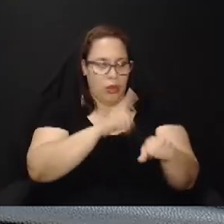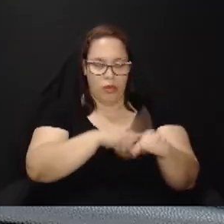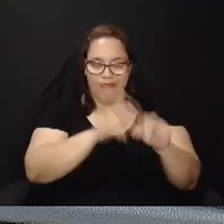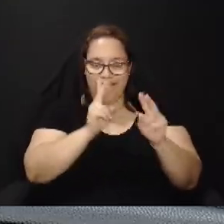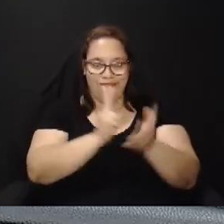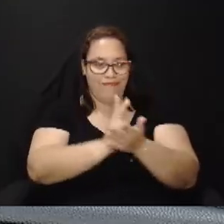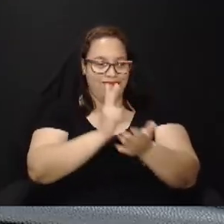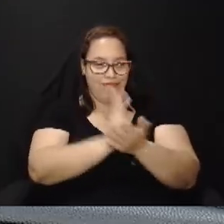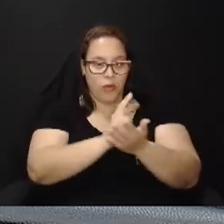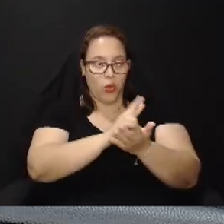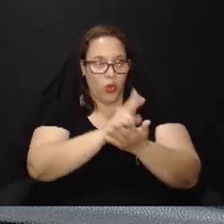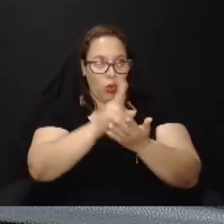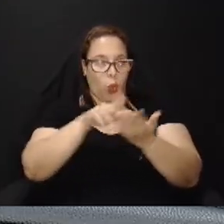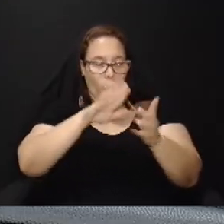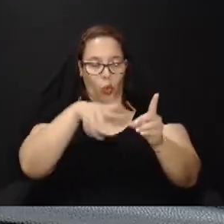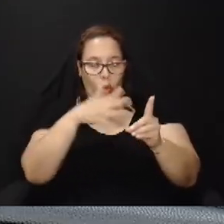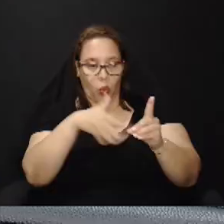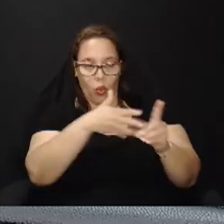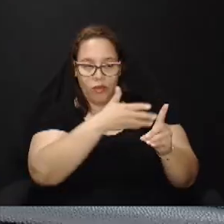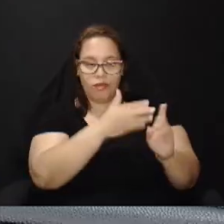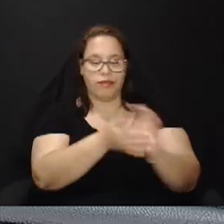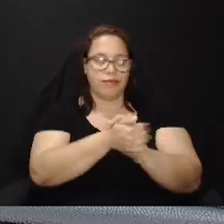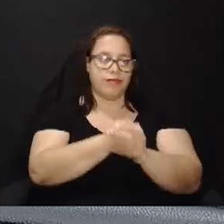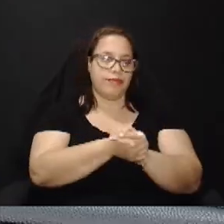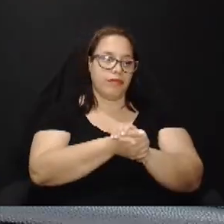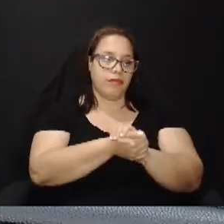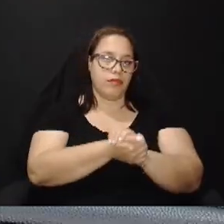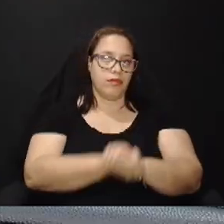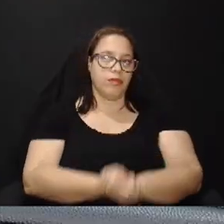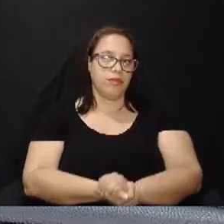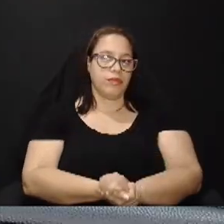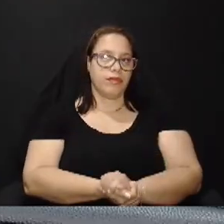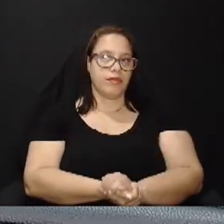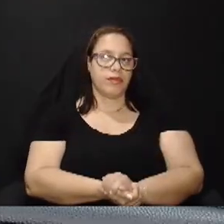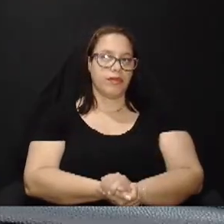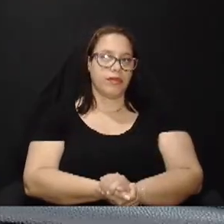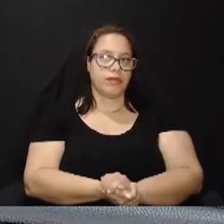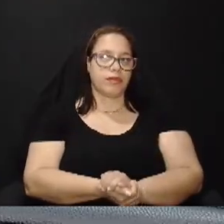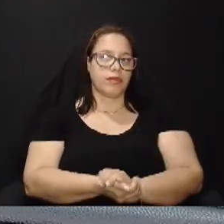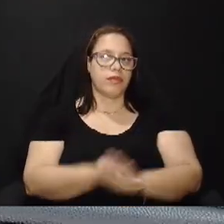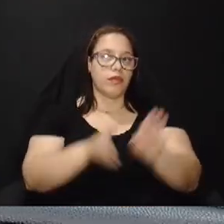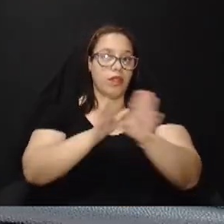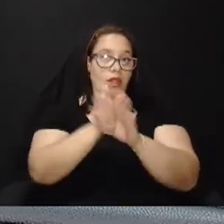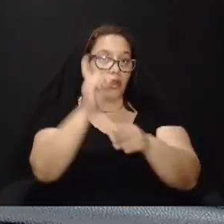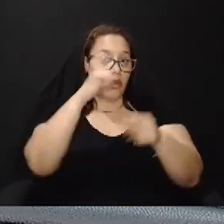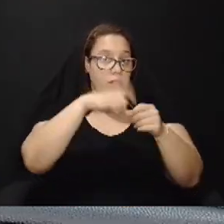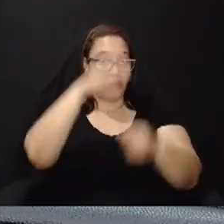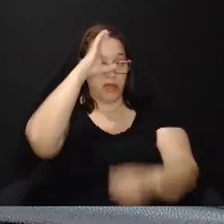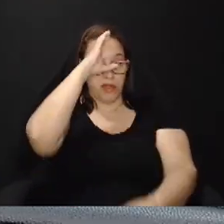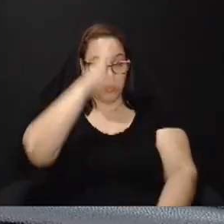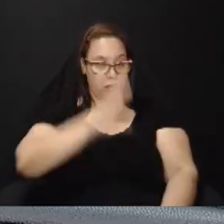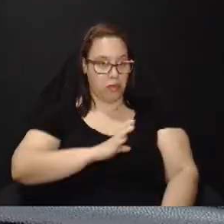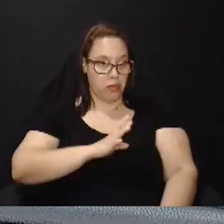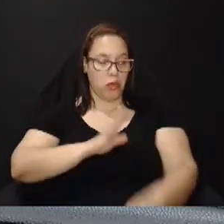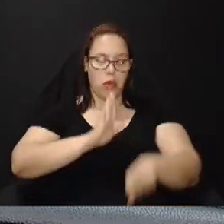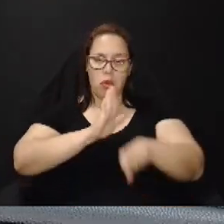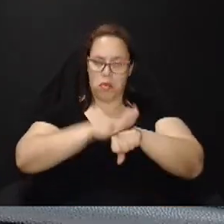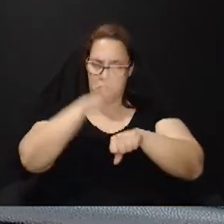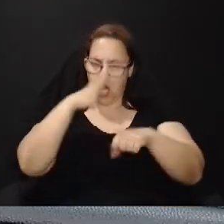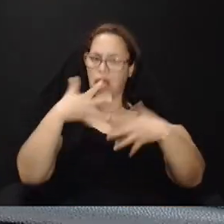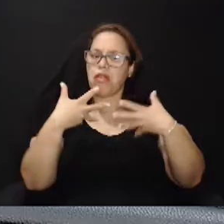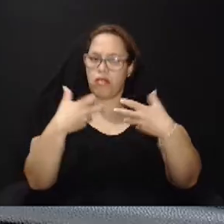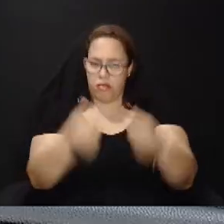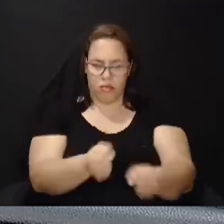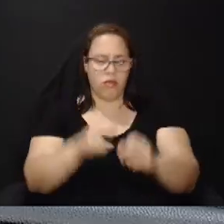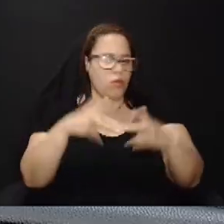as honrarias aqui, né, que são destinadas aqui a cidadãos mais do que merecedores, em todas as